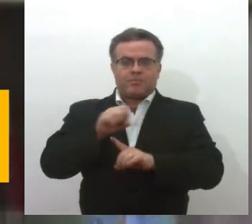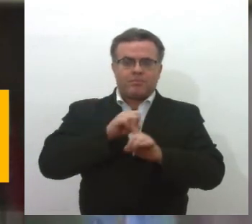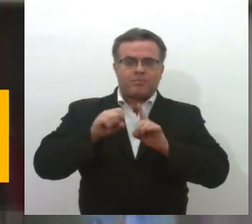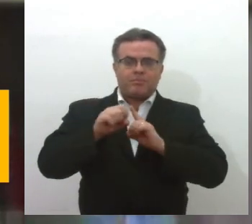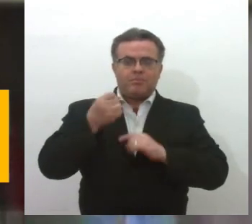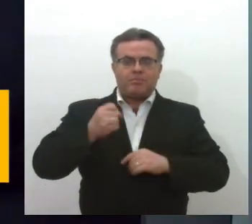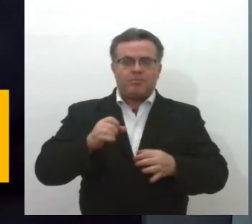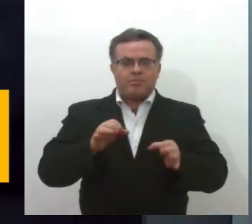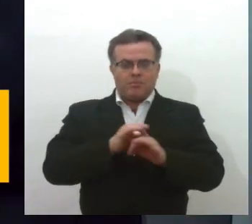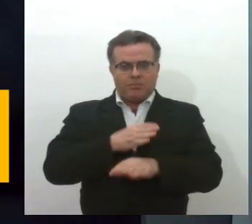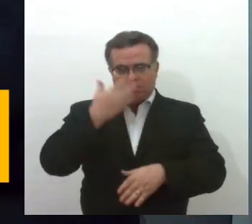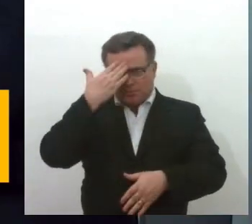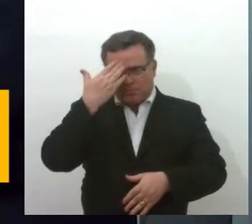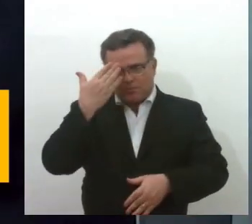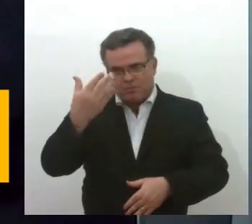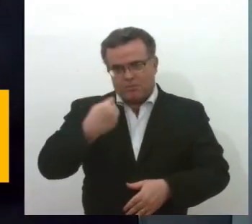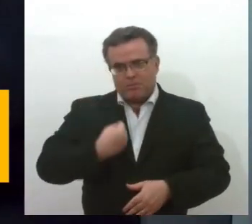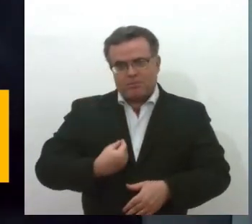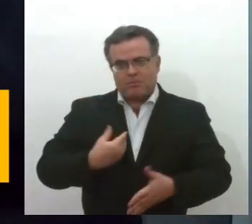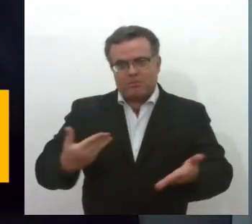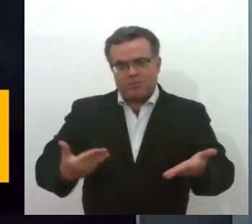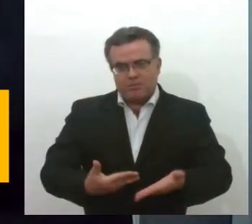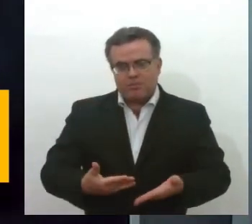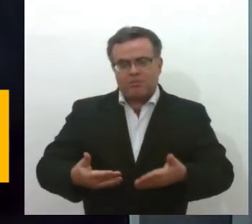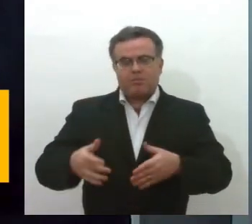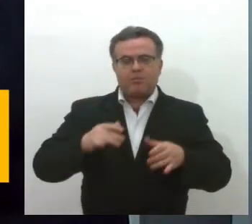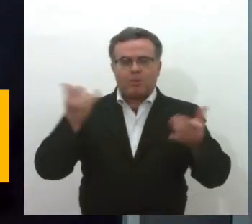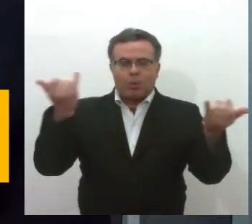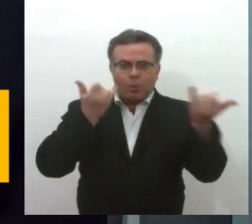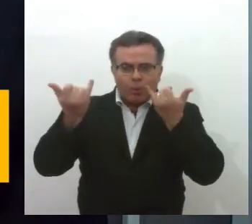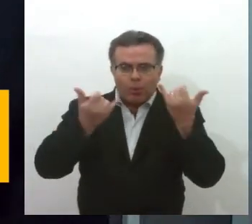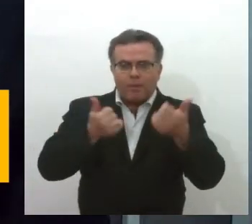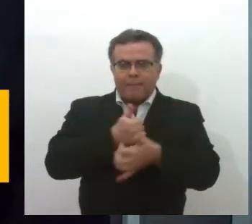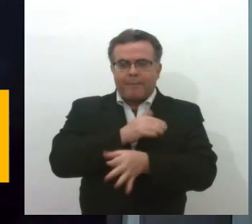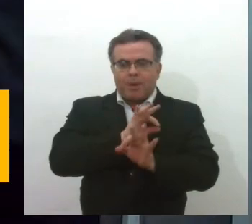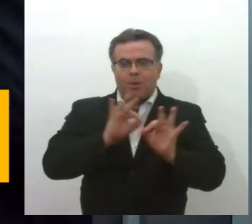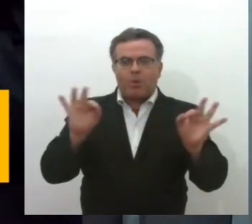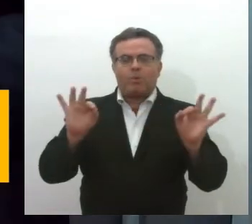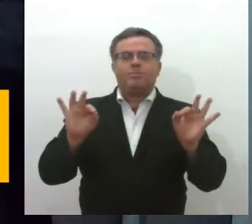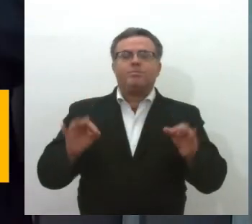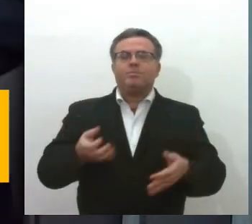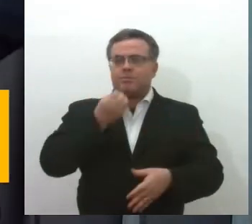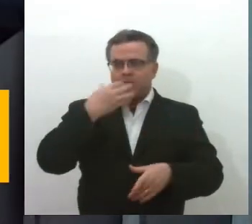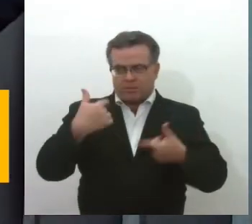Ok, Daniela, muito obrigado pela participação, pelas informações de hoje. Excelente trabalho para vocês, viu? Muito obrigada.